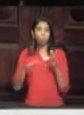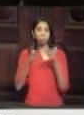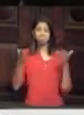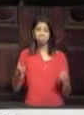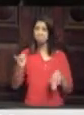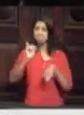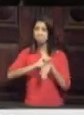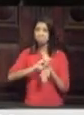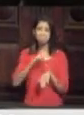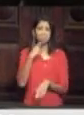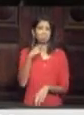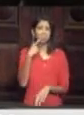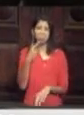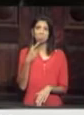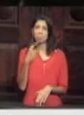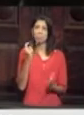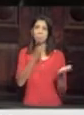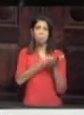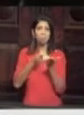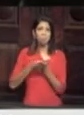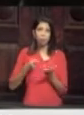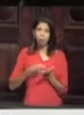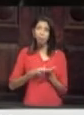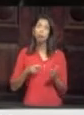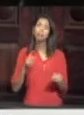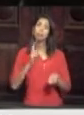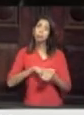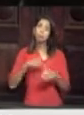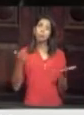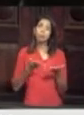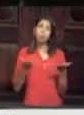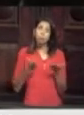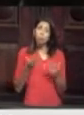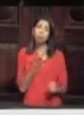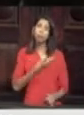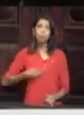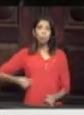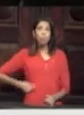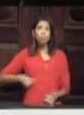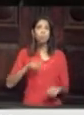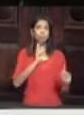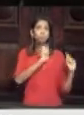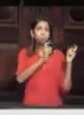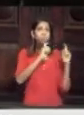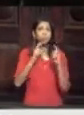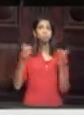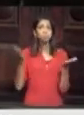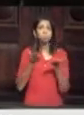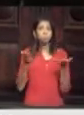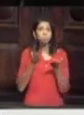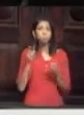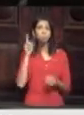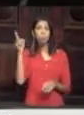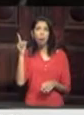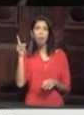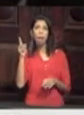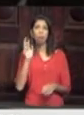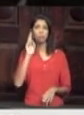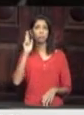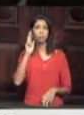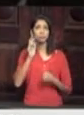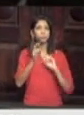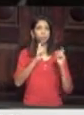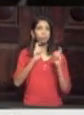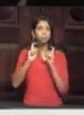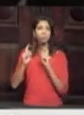não fecha a conta. E lamento que, nesse momento, o governo, na discussão que tivemos hoje no Colégio de Líderes, sequer